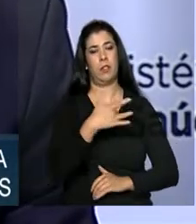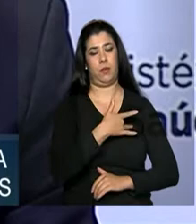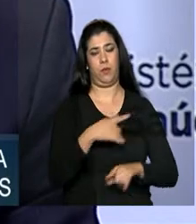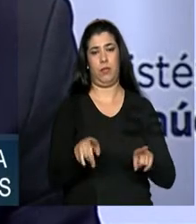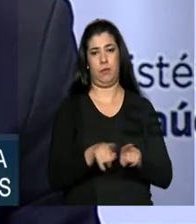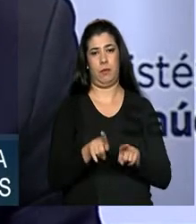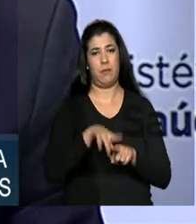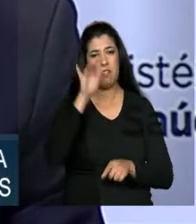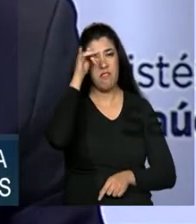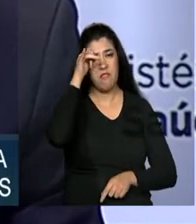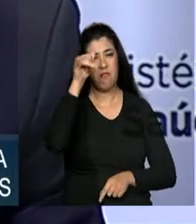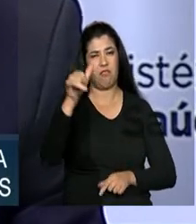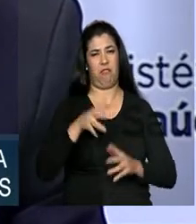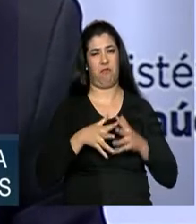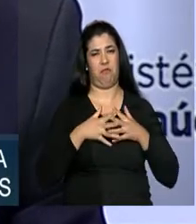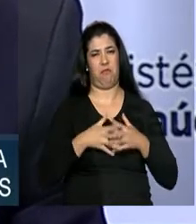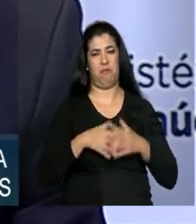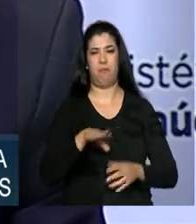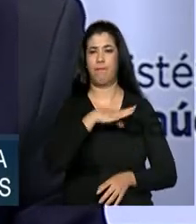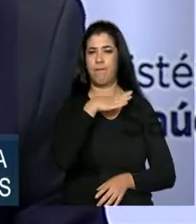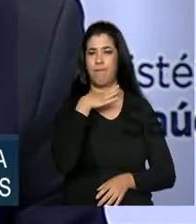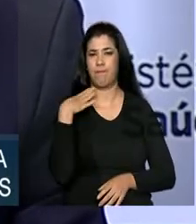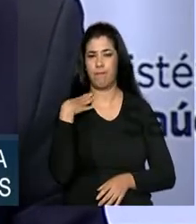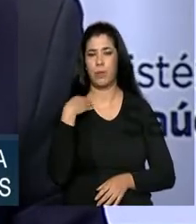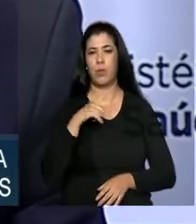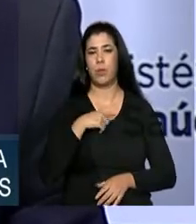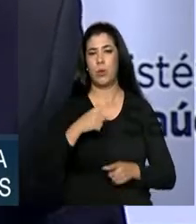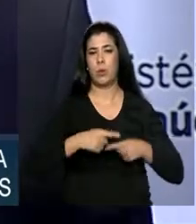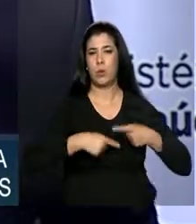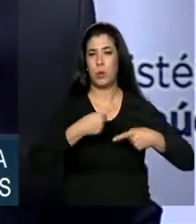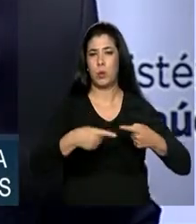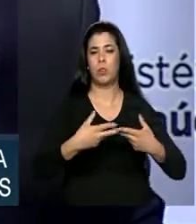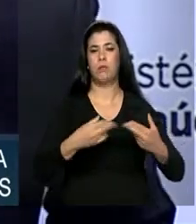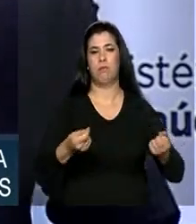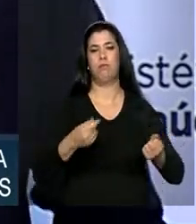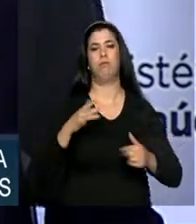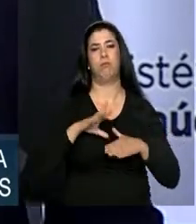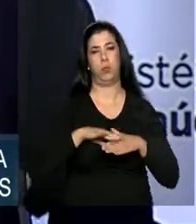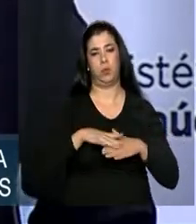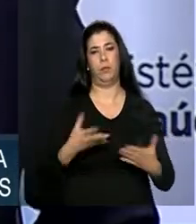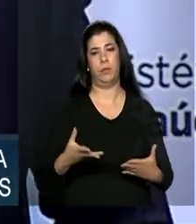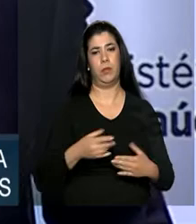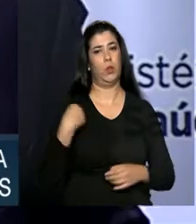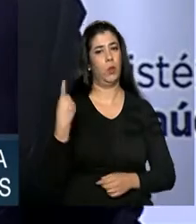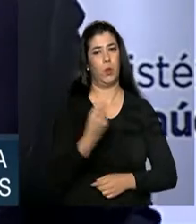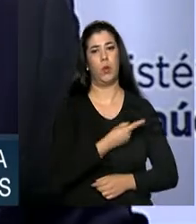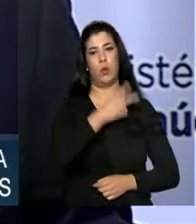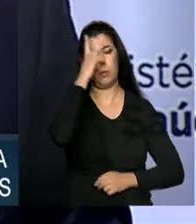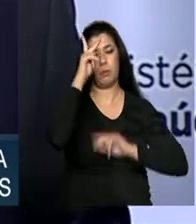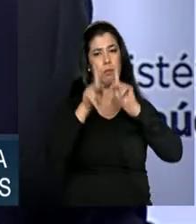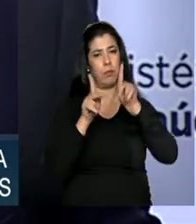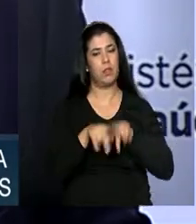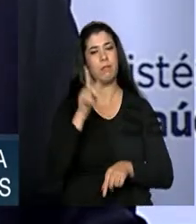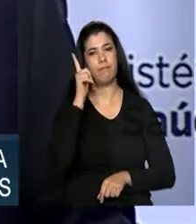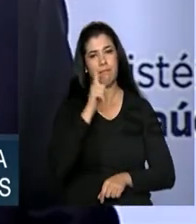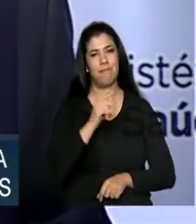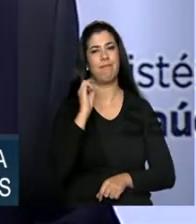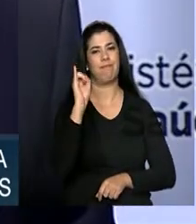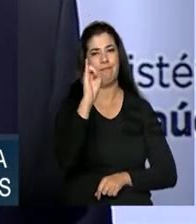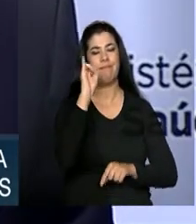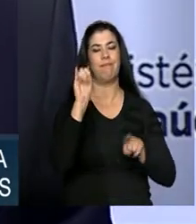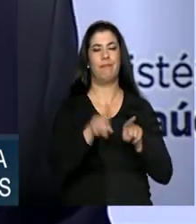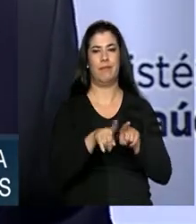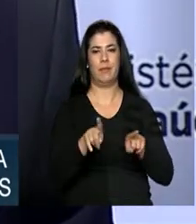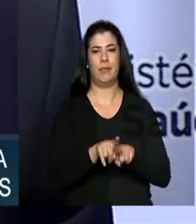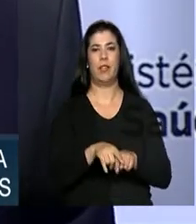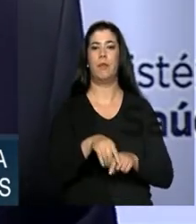né, complicações, mortes, sequelas. São muito importantes. Então, toda a população ganha muito. O sistema de saúde ganha